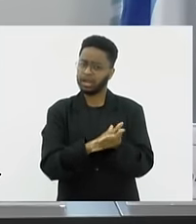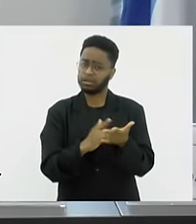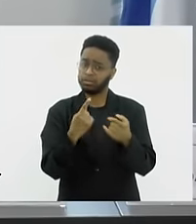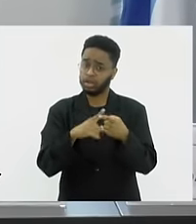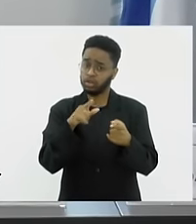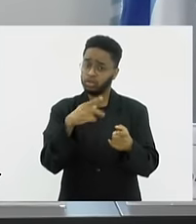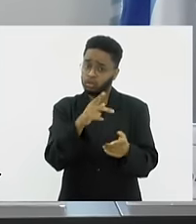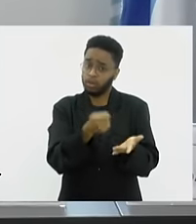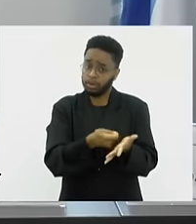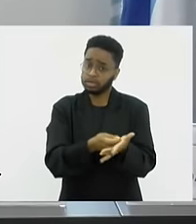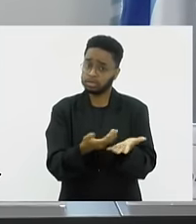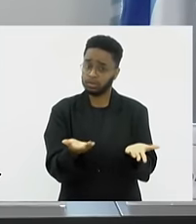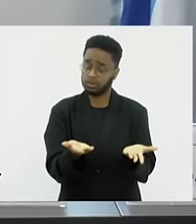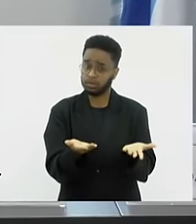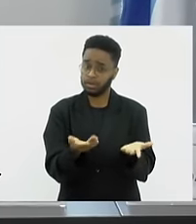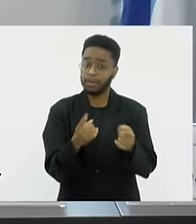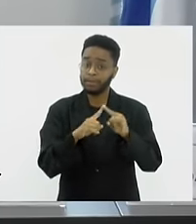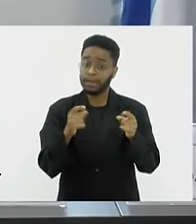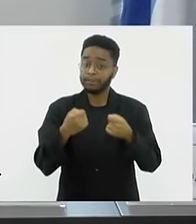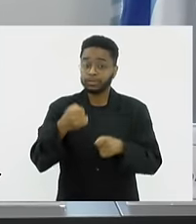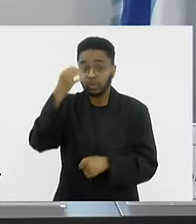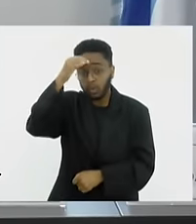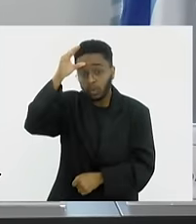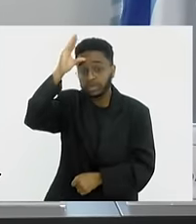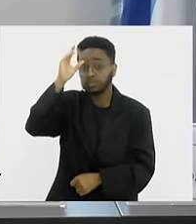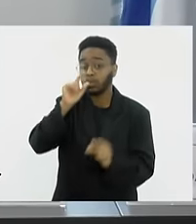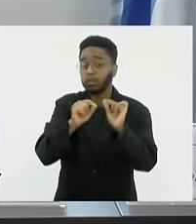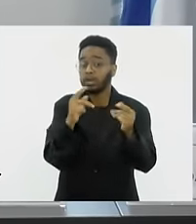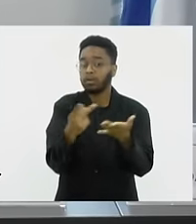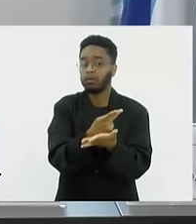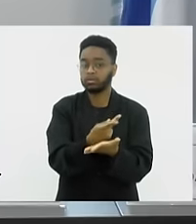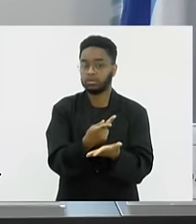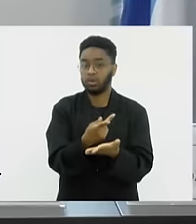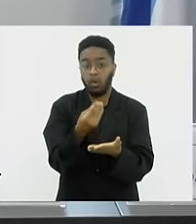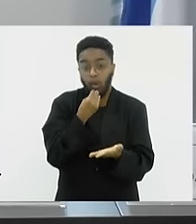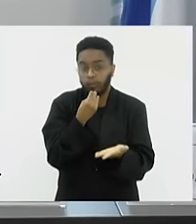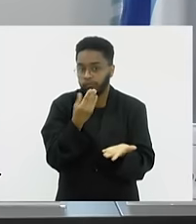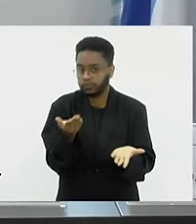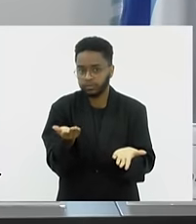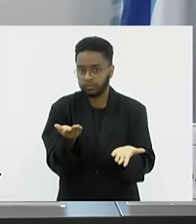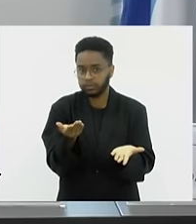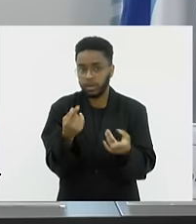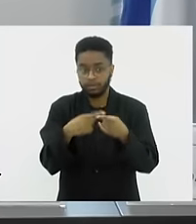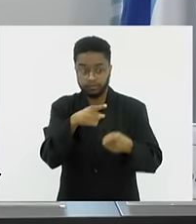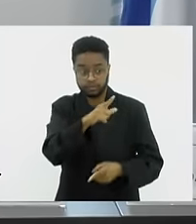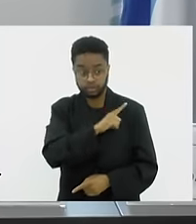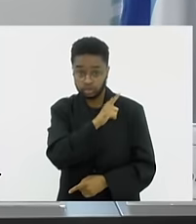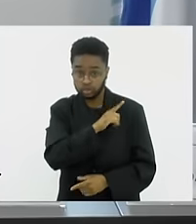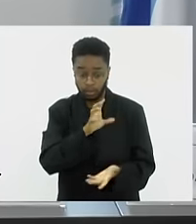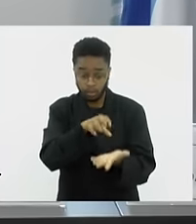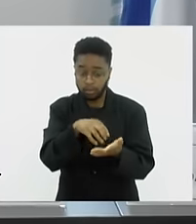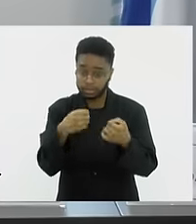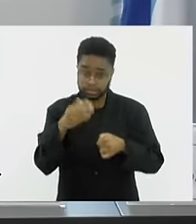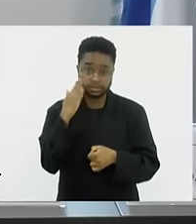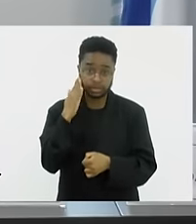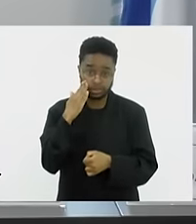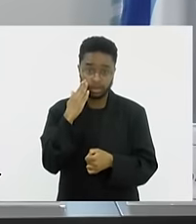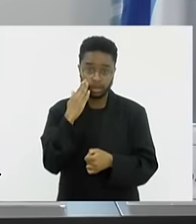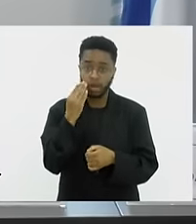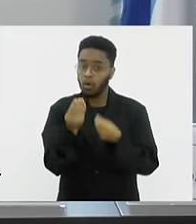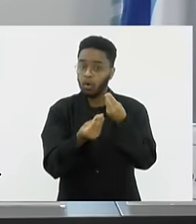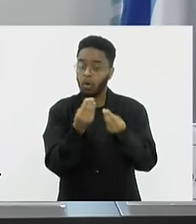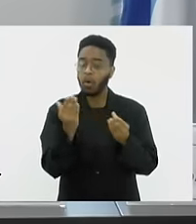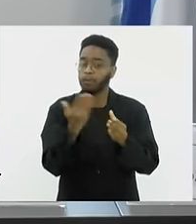interferir. Agora, o senhor tem que ter conhecimento do que a corregedoria está apurando. Isso é óbvio. Isso aí. O senhor, gestor do órgão, tem que saber a quantas anda,